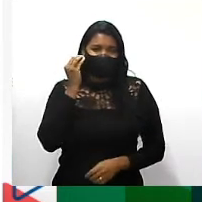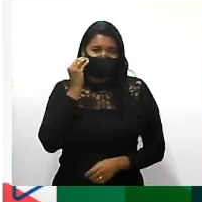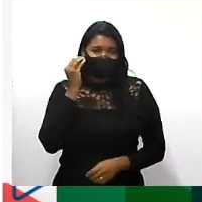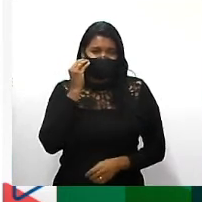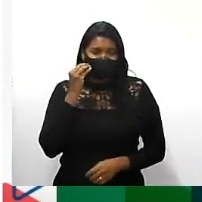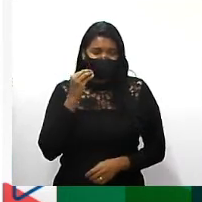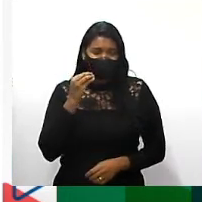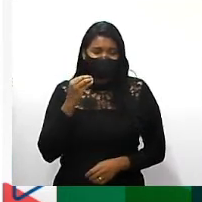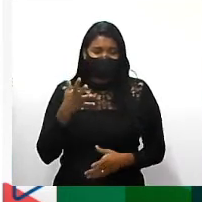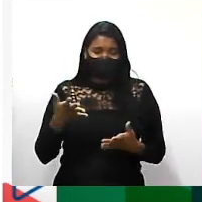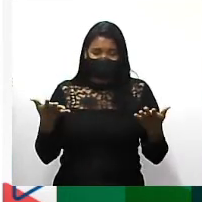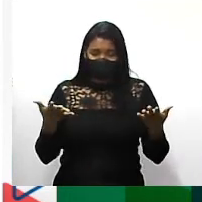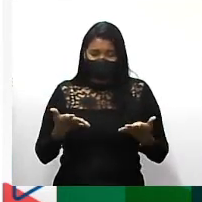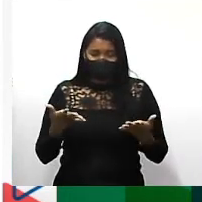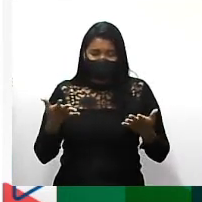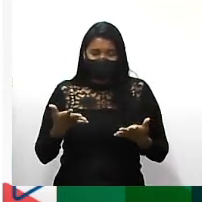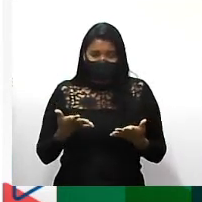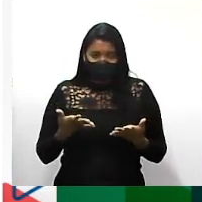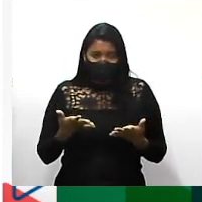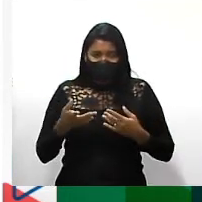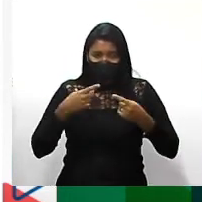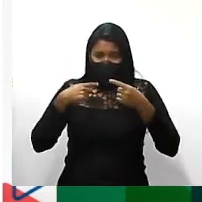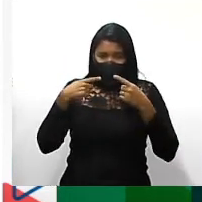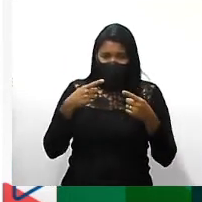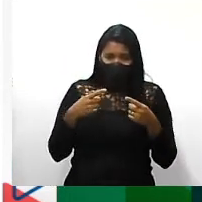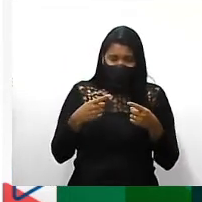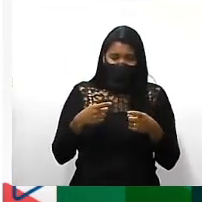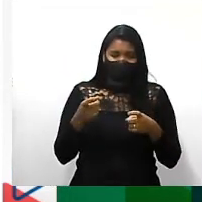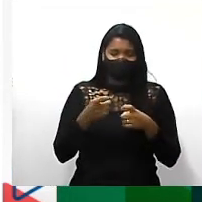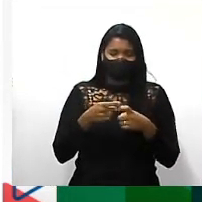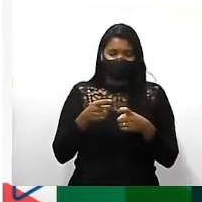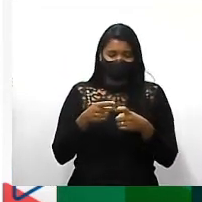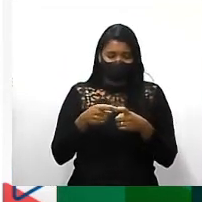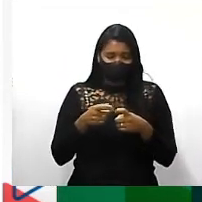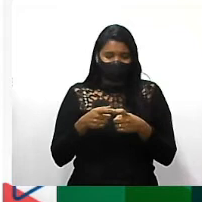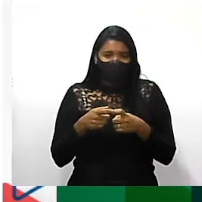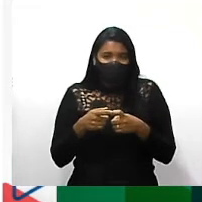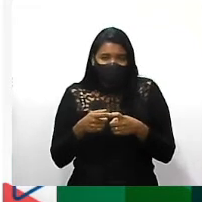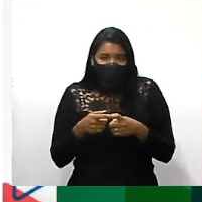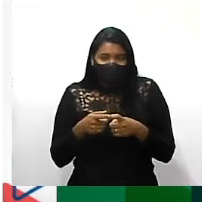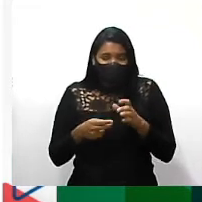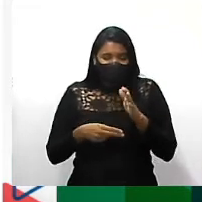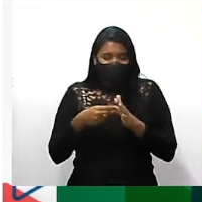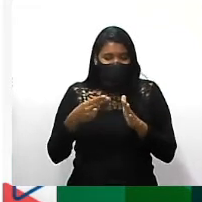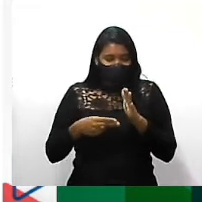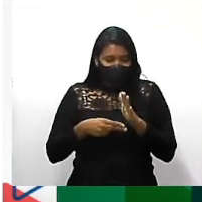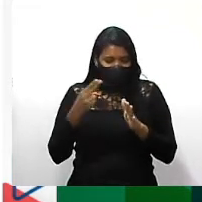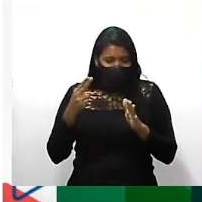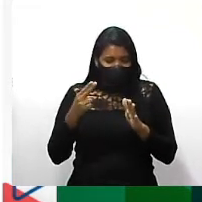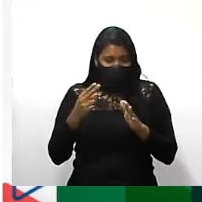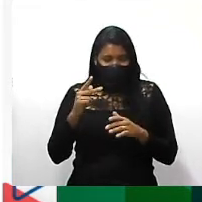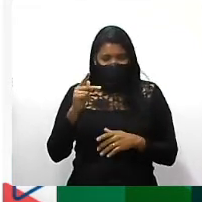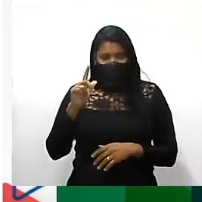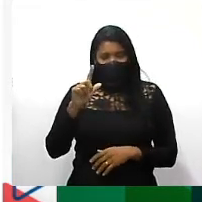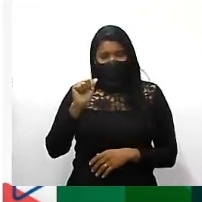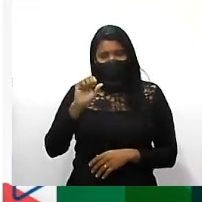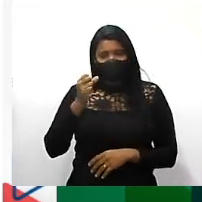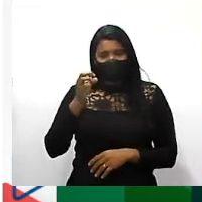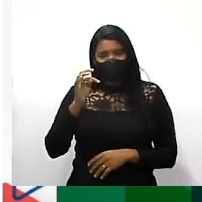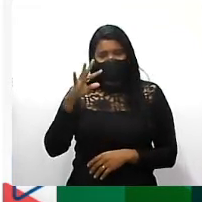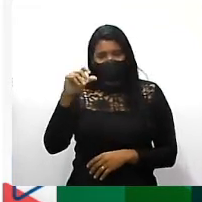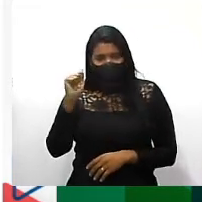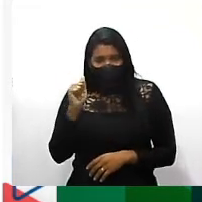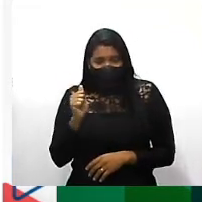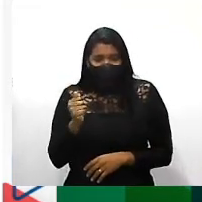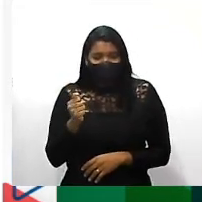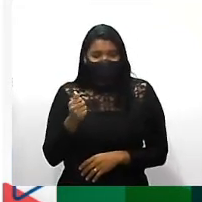Até hoje ainda se discute a questão da cirurgia plástica, o